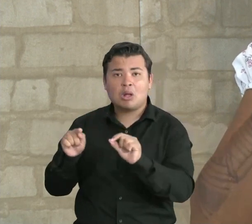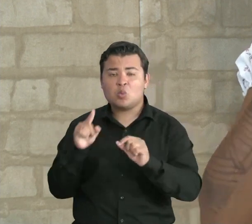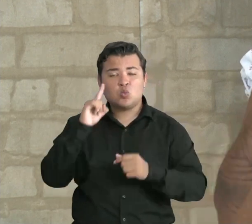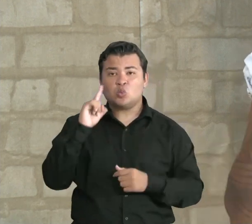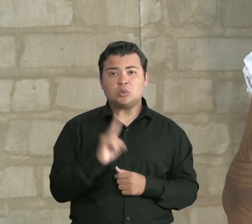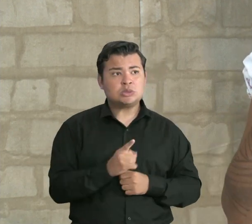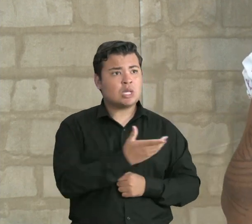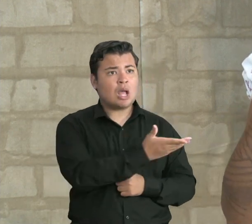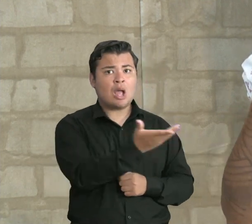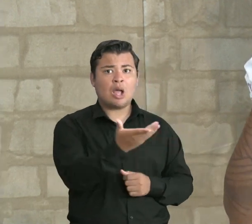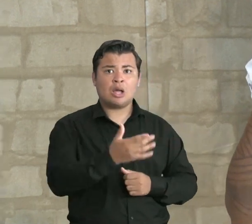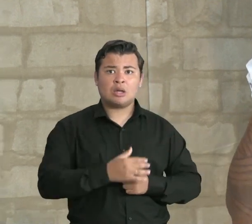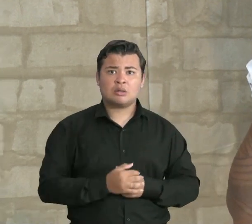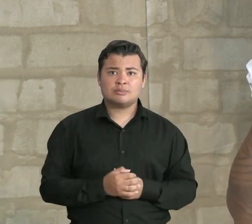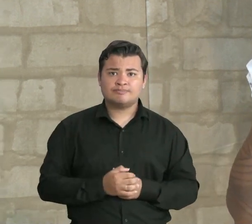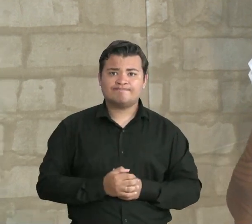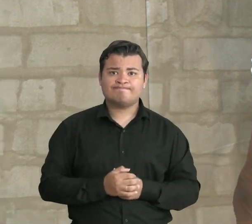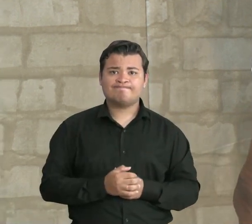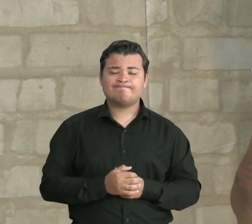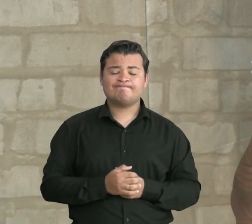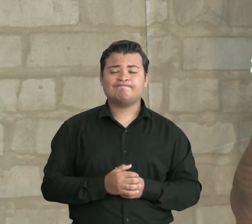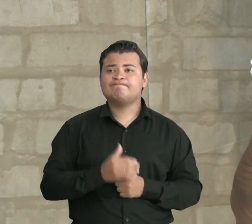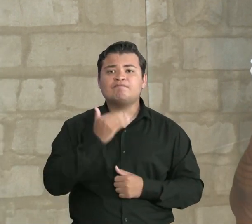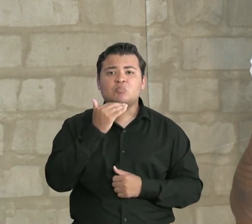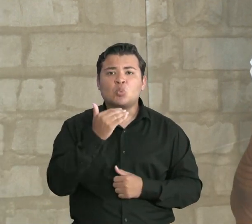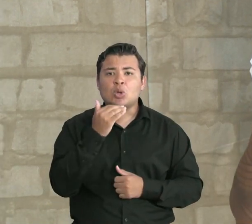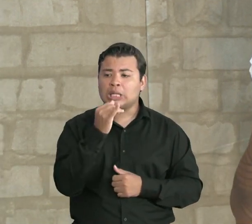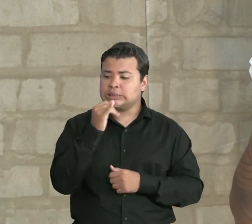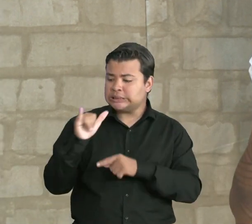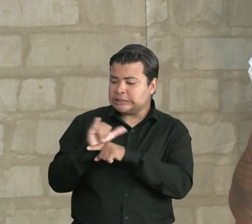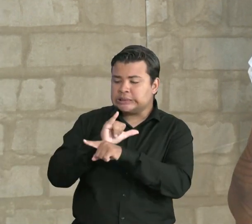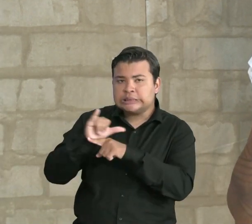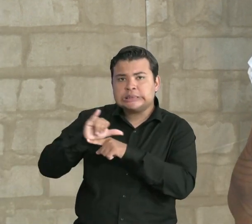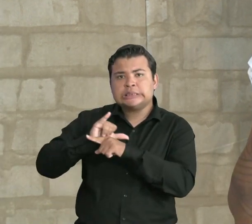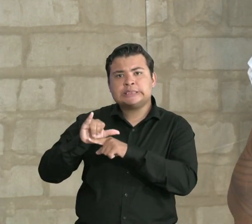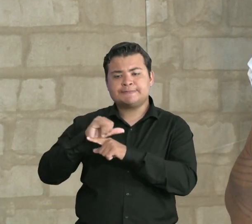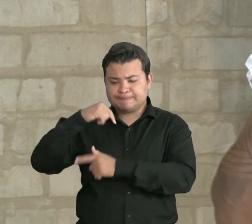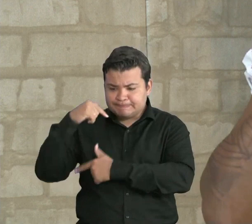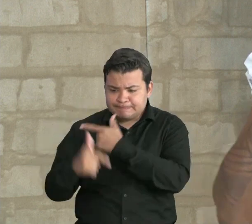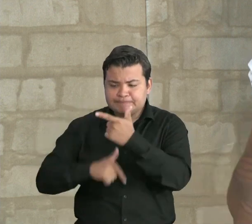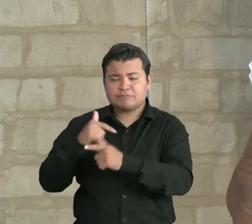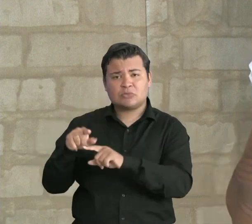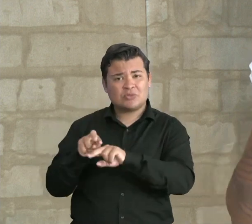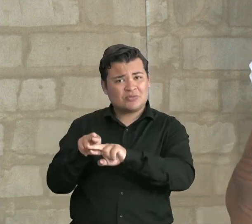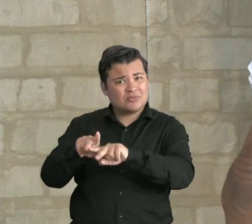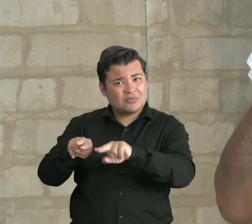o desenvolvimento de estratégias mais eficazes de